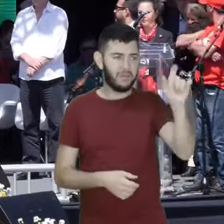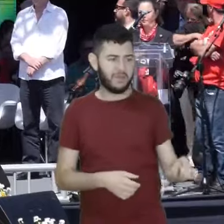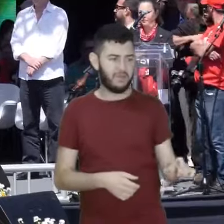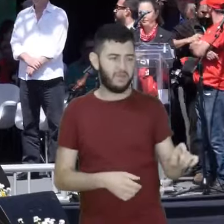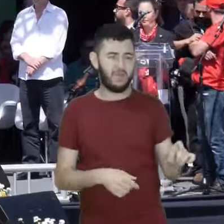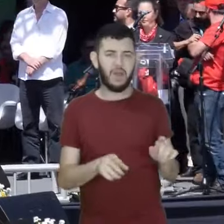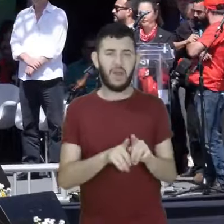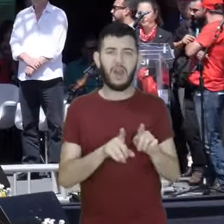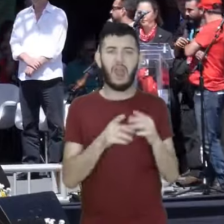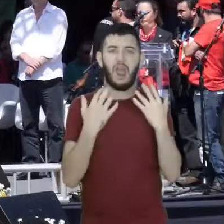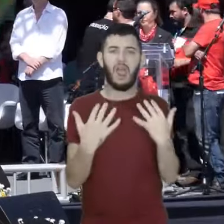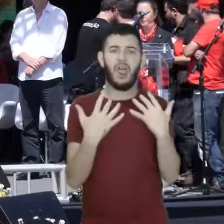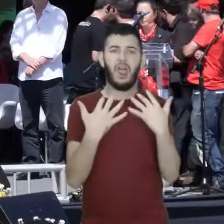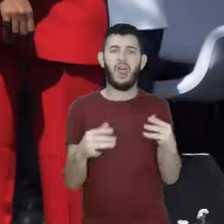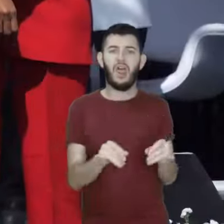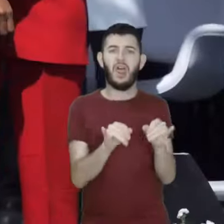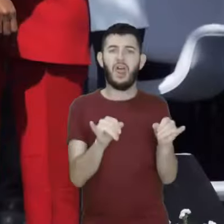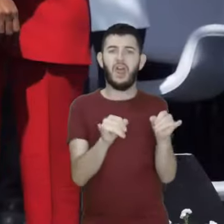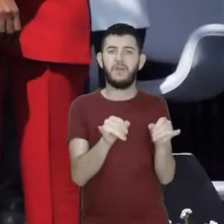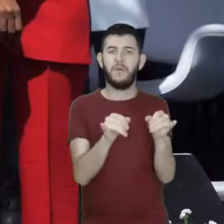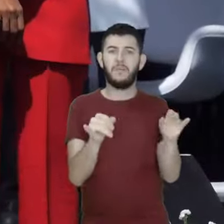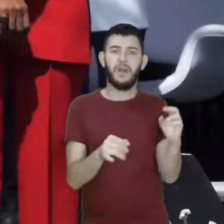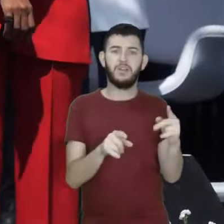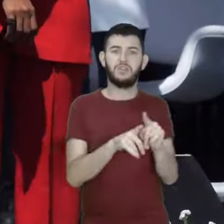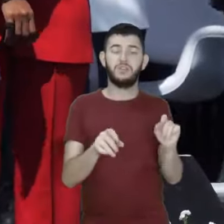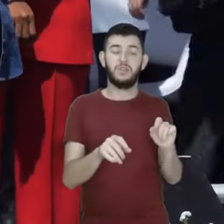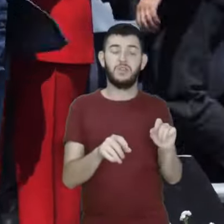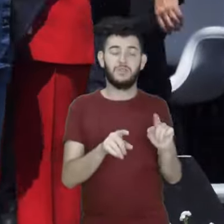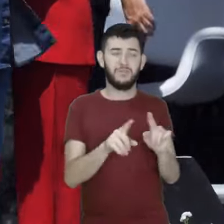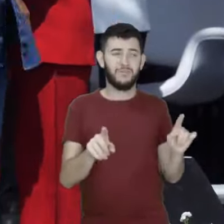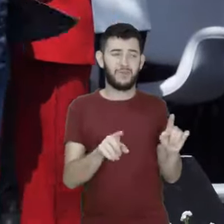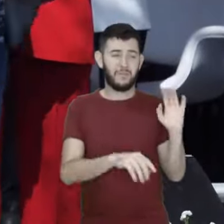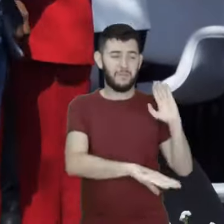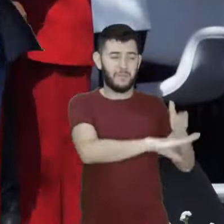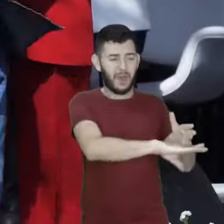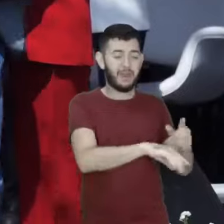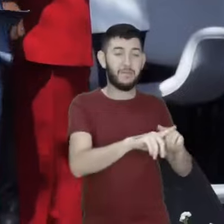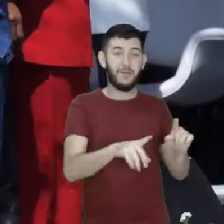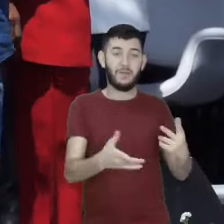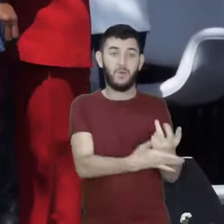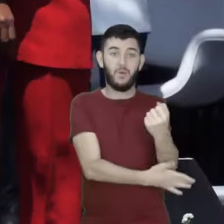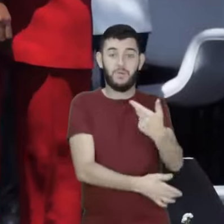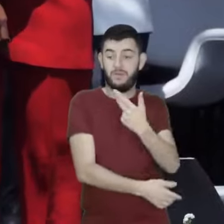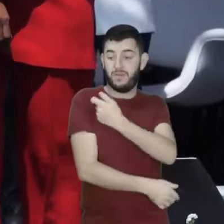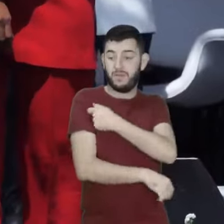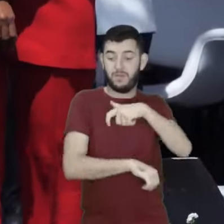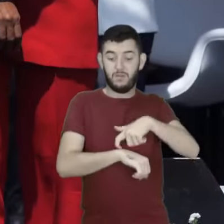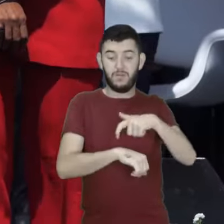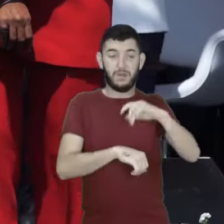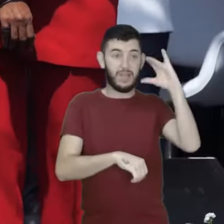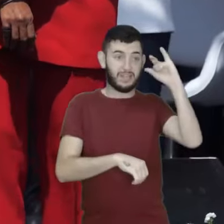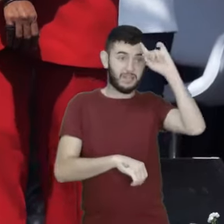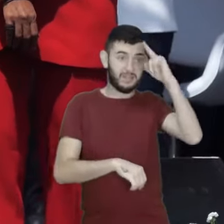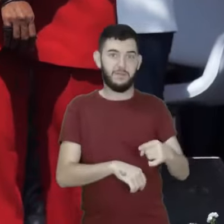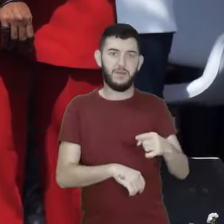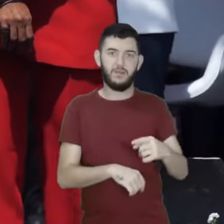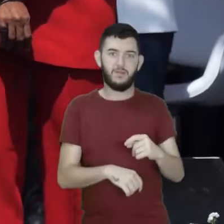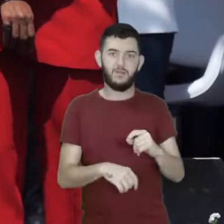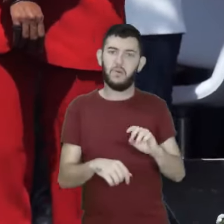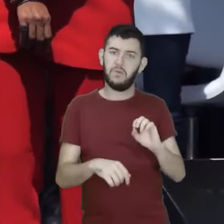tivesse liberado a vacina assim que a ciência mandou liberar? Não seria mais correto esse